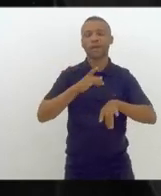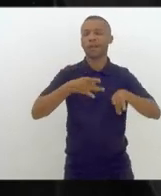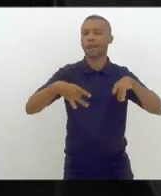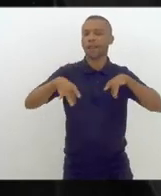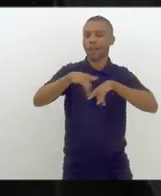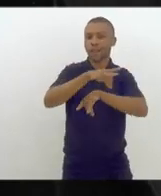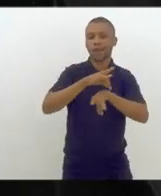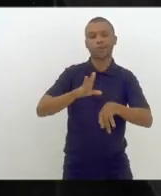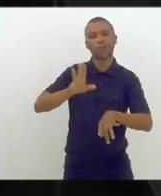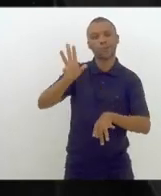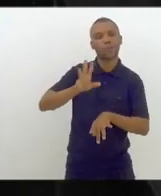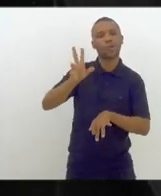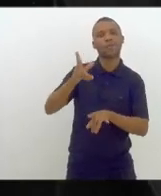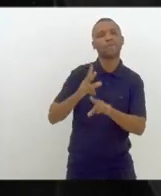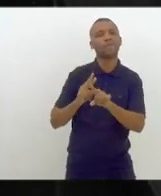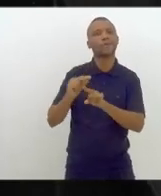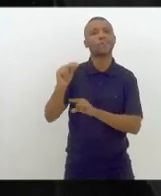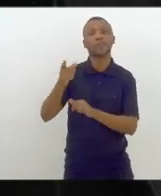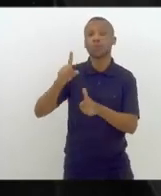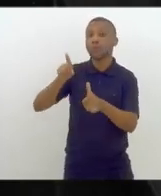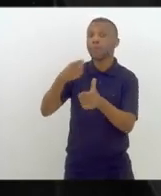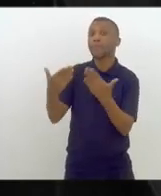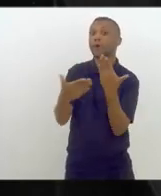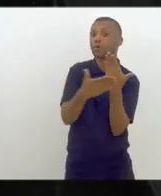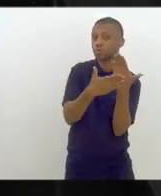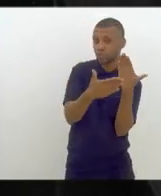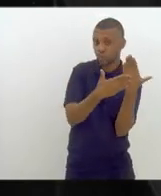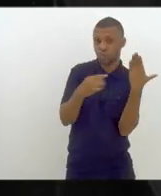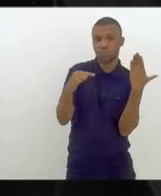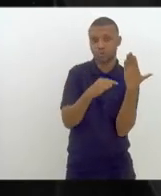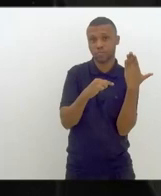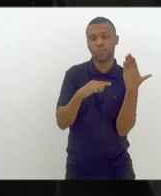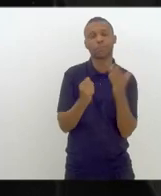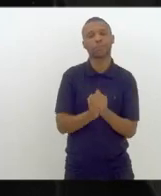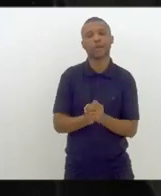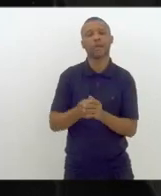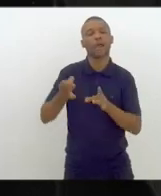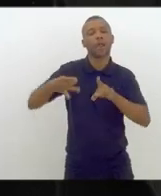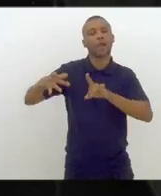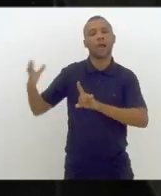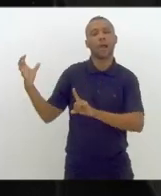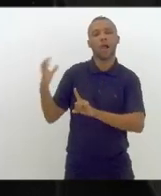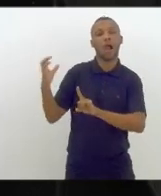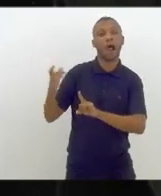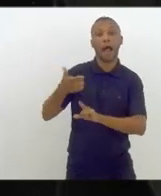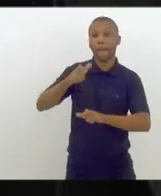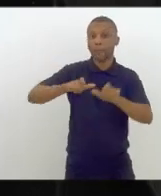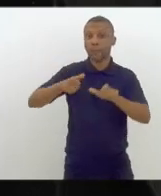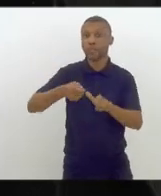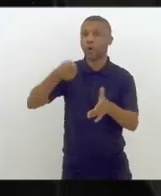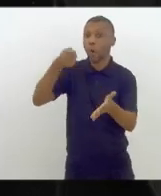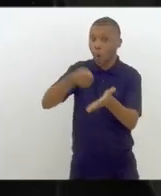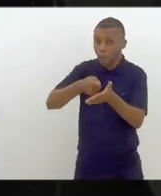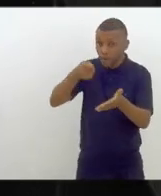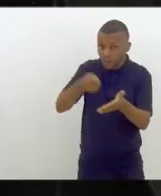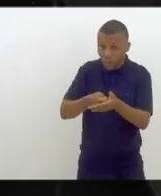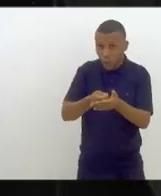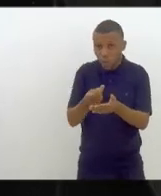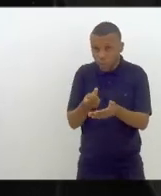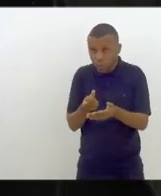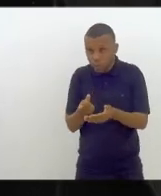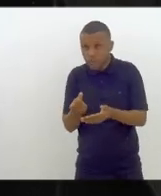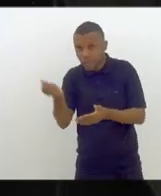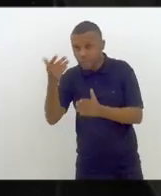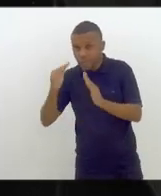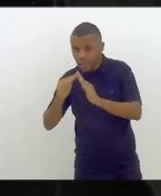que o Lula já ganhou a eleição no primeiro turno, eles fazem com que as pessoas que não têm obrigação de votar não saiam de casa para